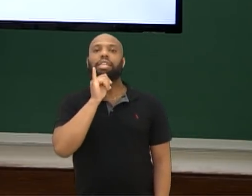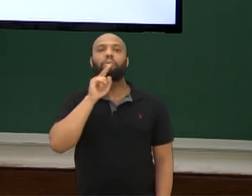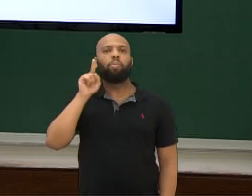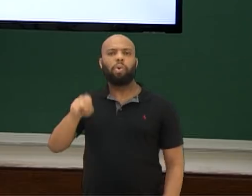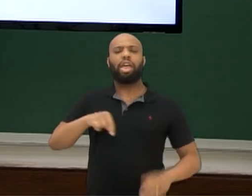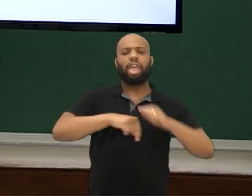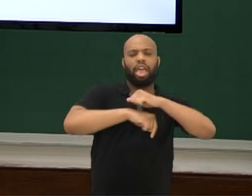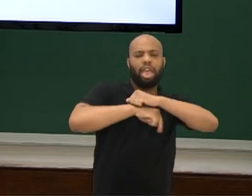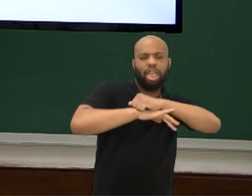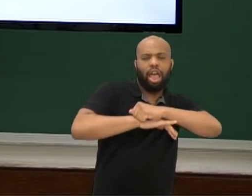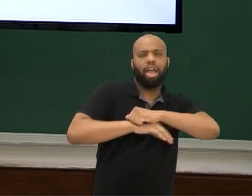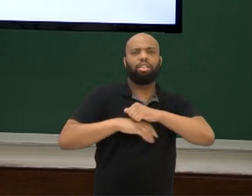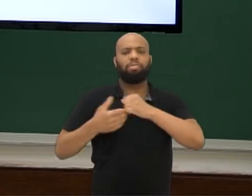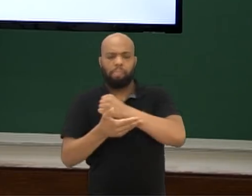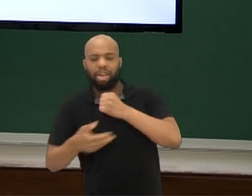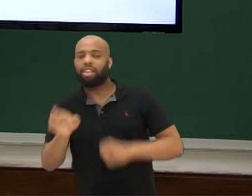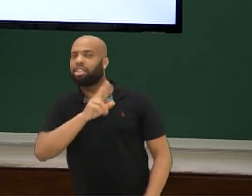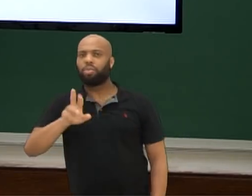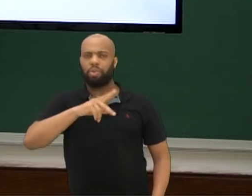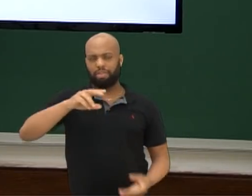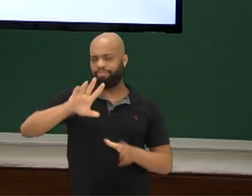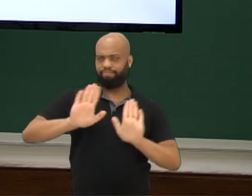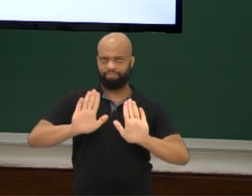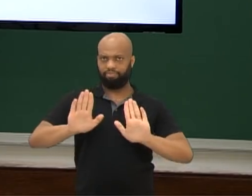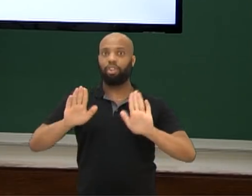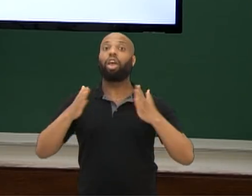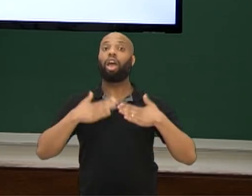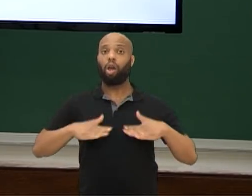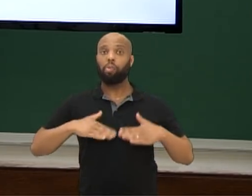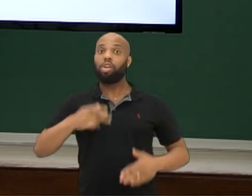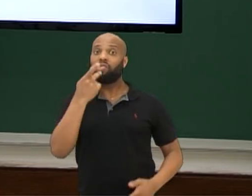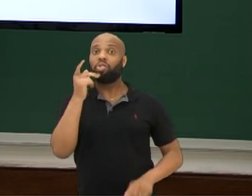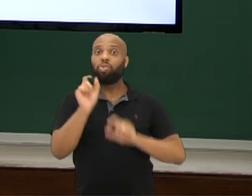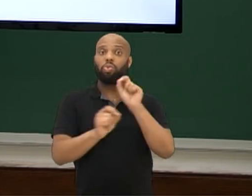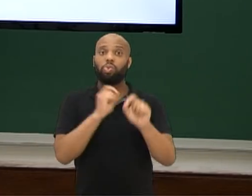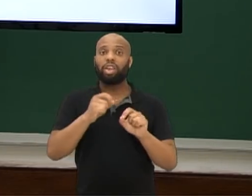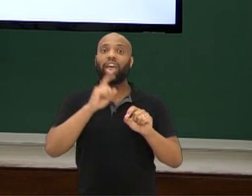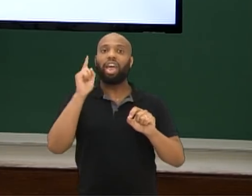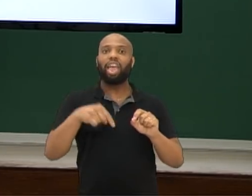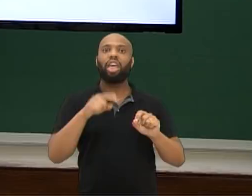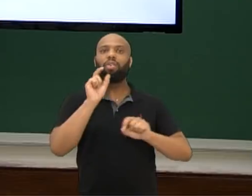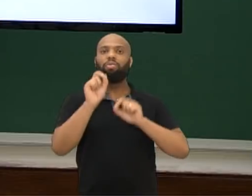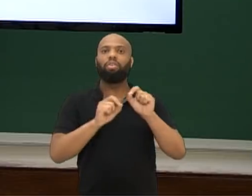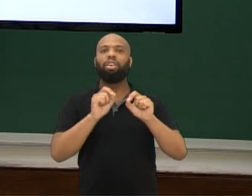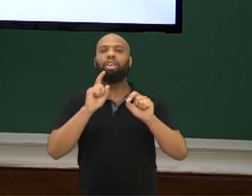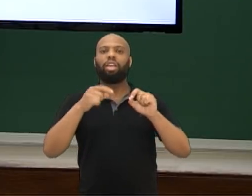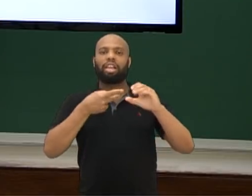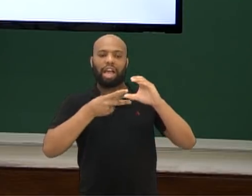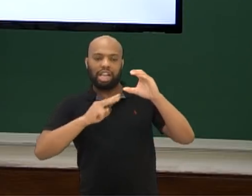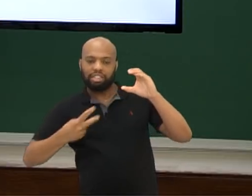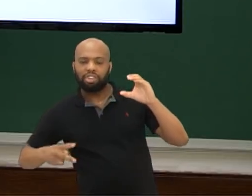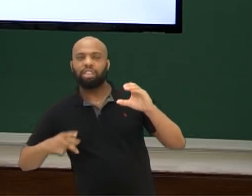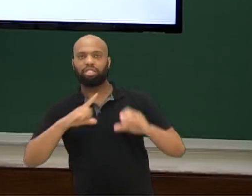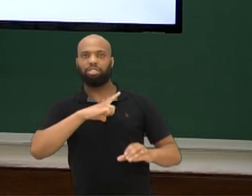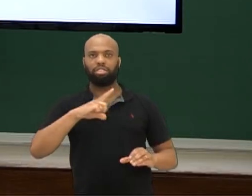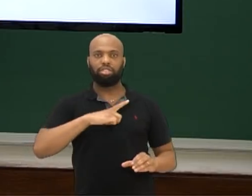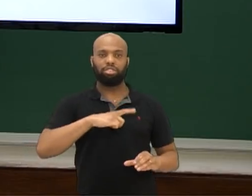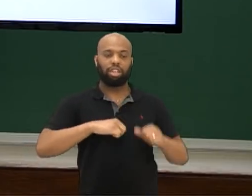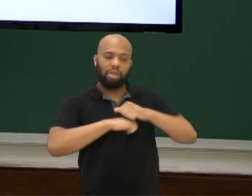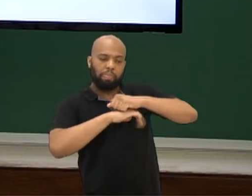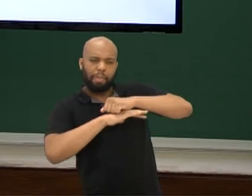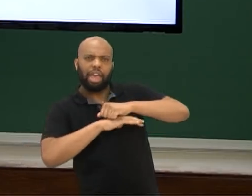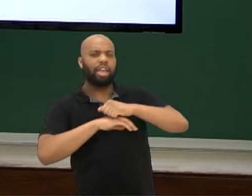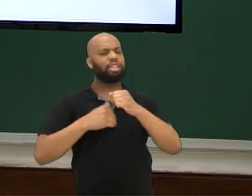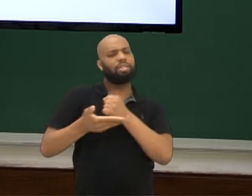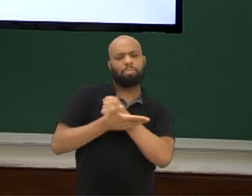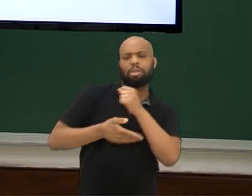é ácida, não estou falando que a substância é uma base, isso e aquilo. Eu estou falando que a gente está classificando numa reação, eles em ácido e eles